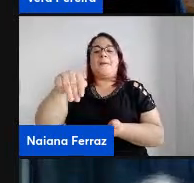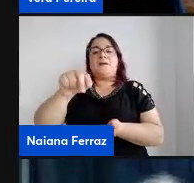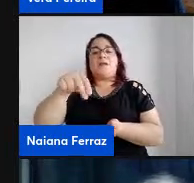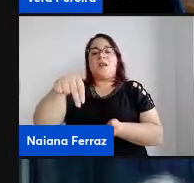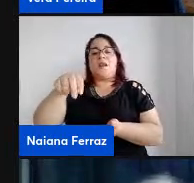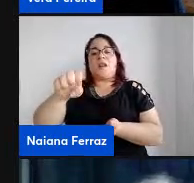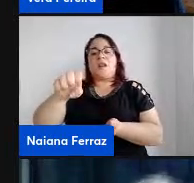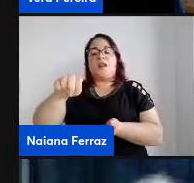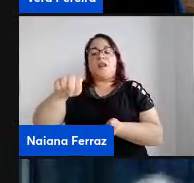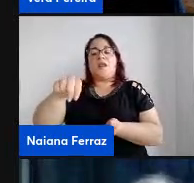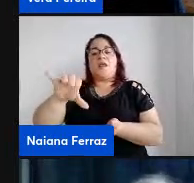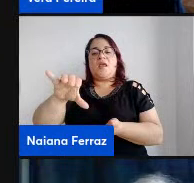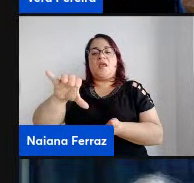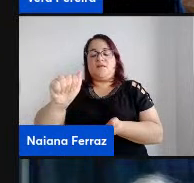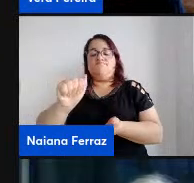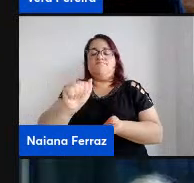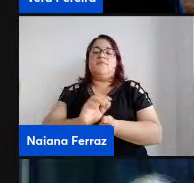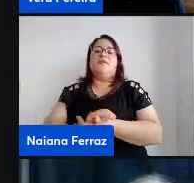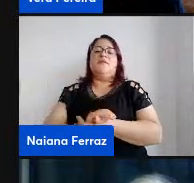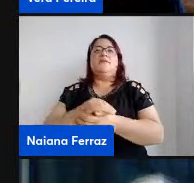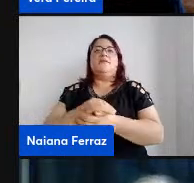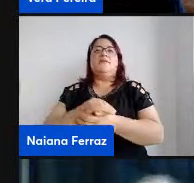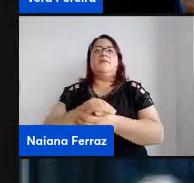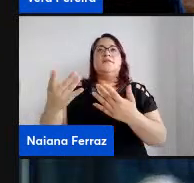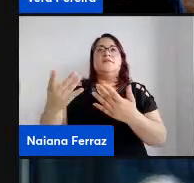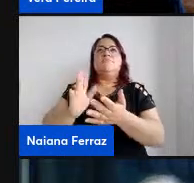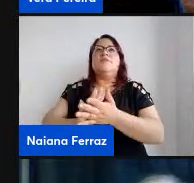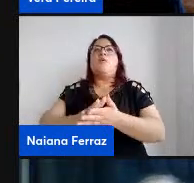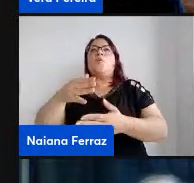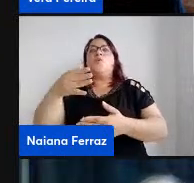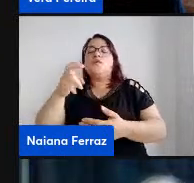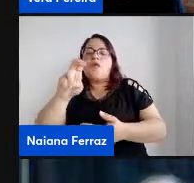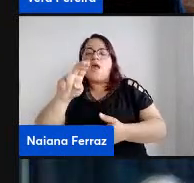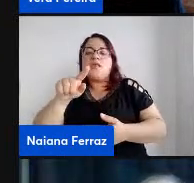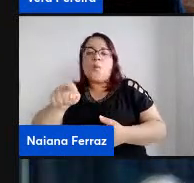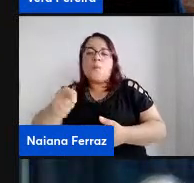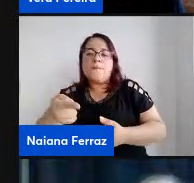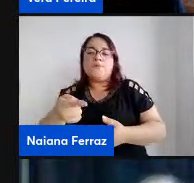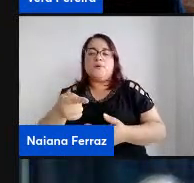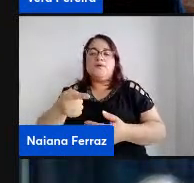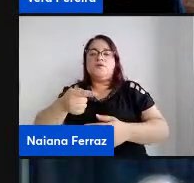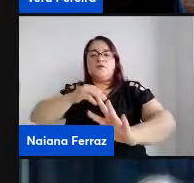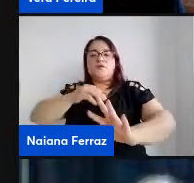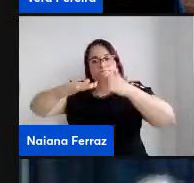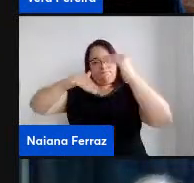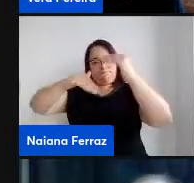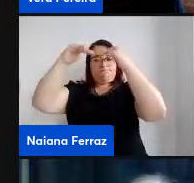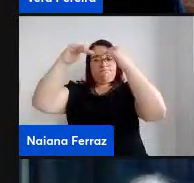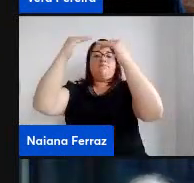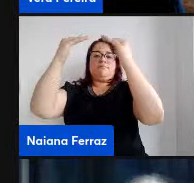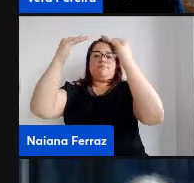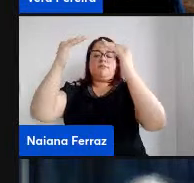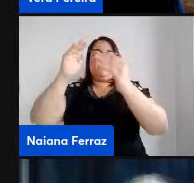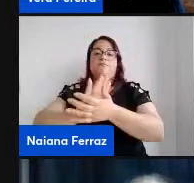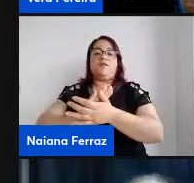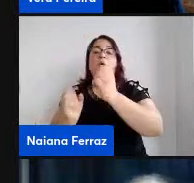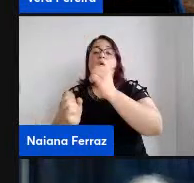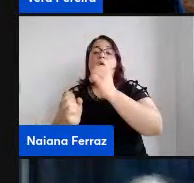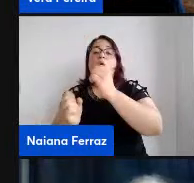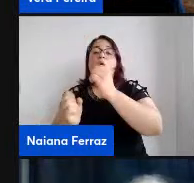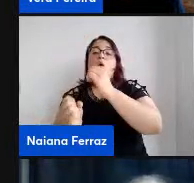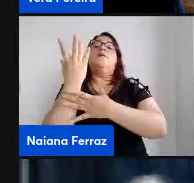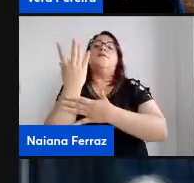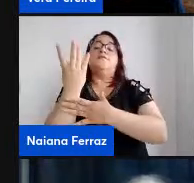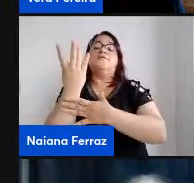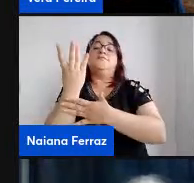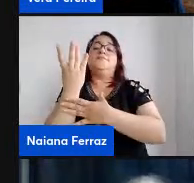portanto, de mais de 5 mil anos, no seu desenvolvimento, inventou,